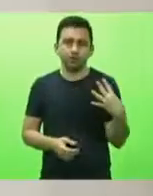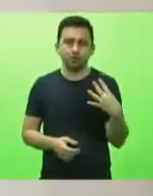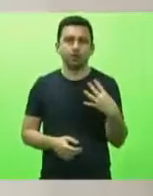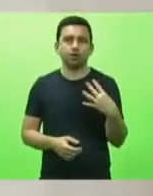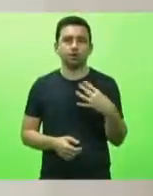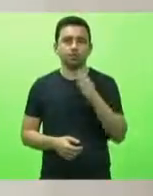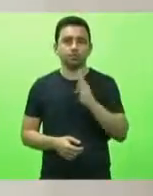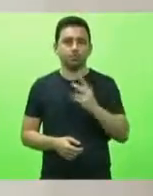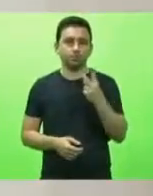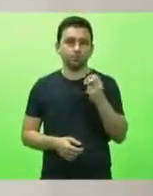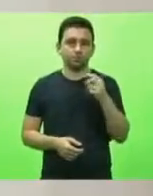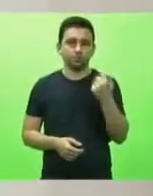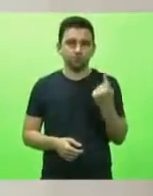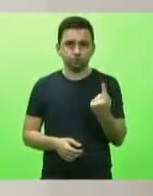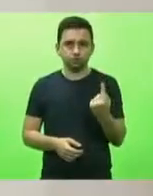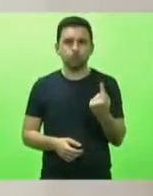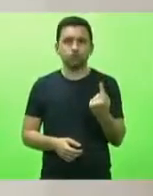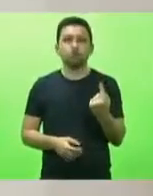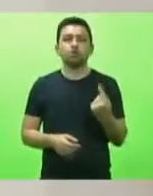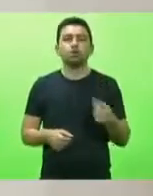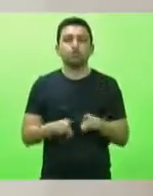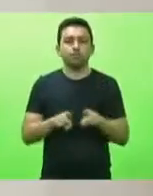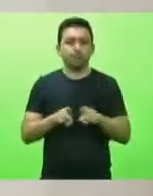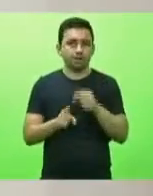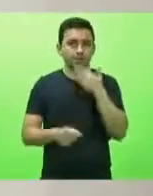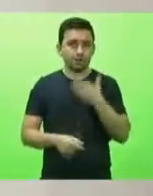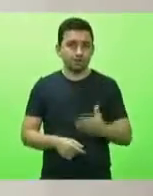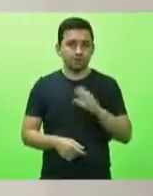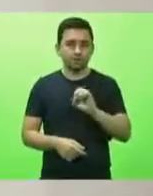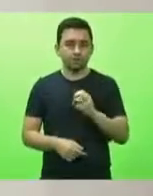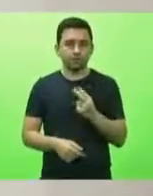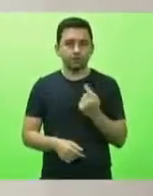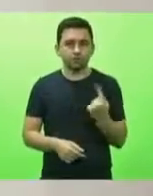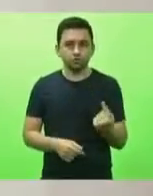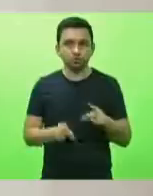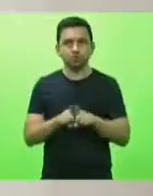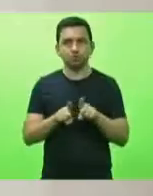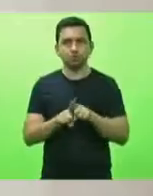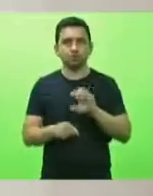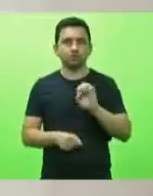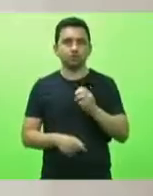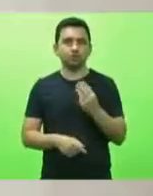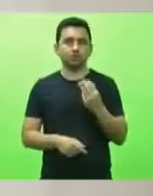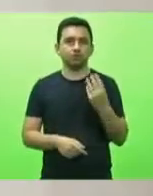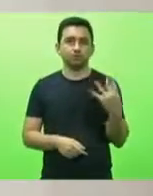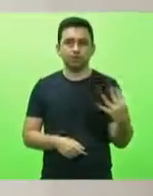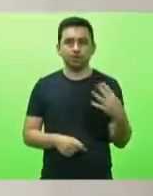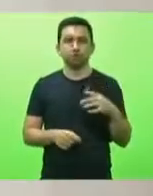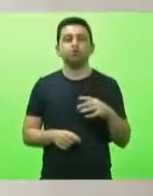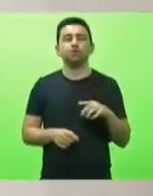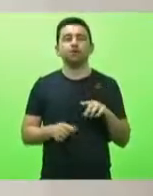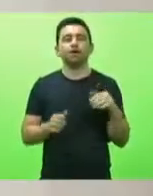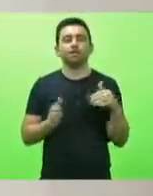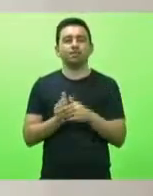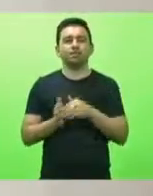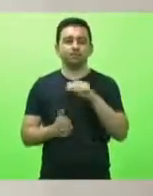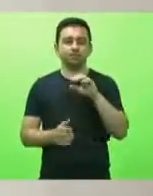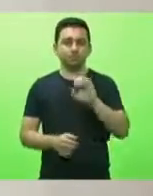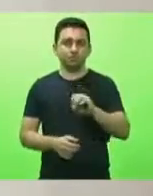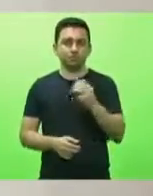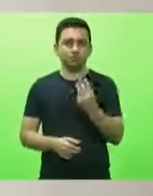034/2021, bem como os requerimentos números 021, 032, 034 a